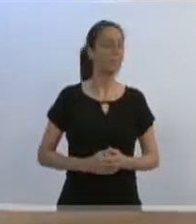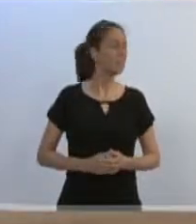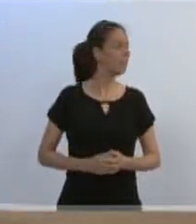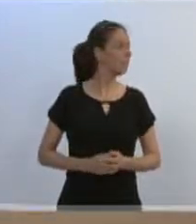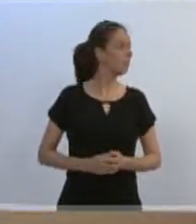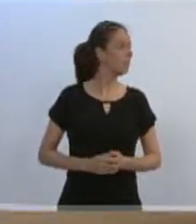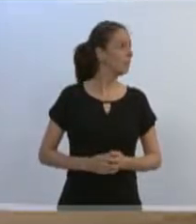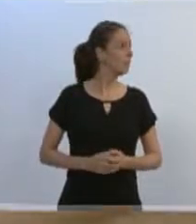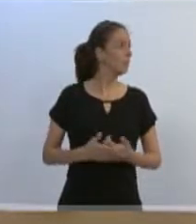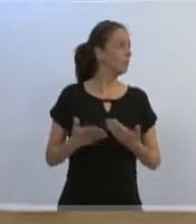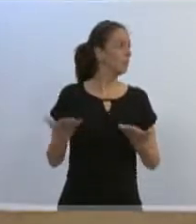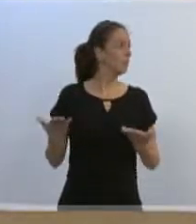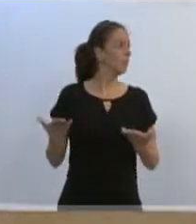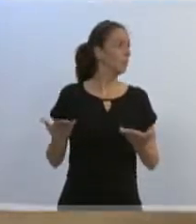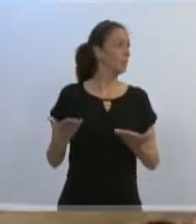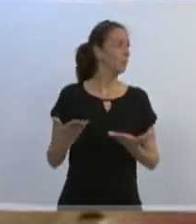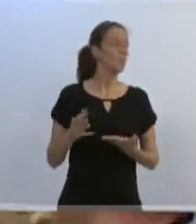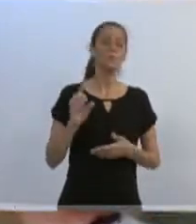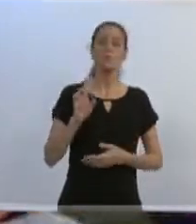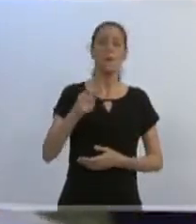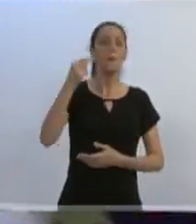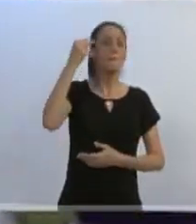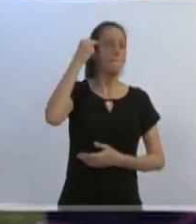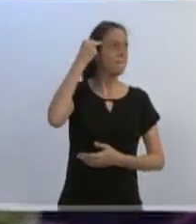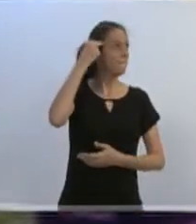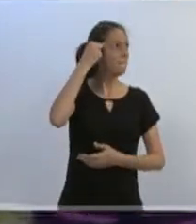a cidade só pensa em voar